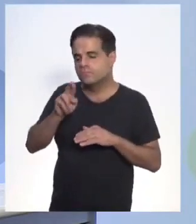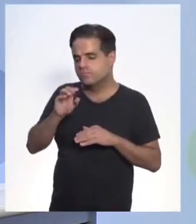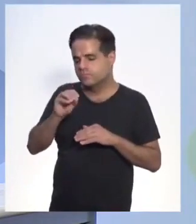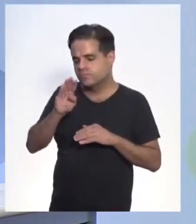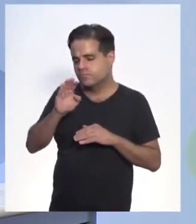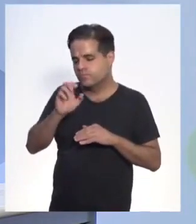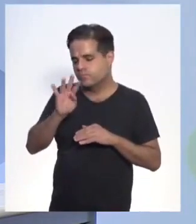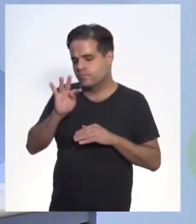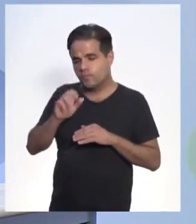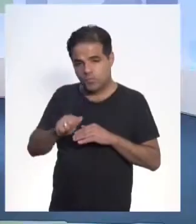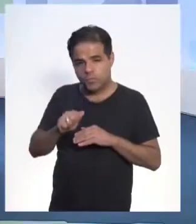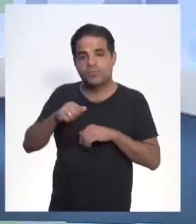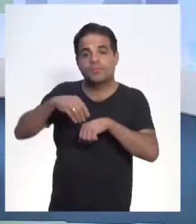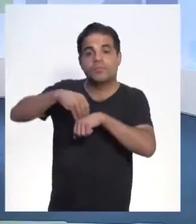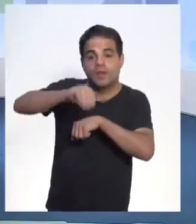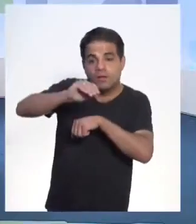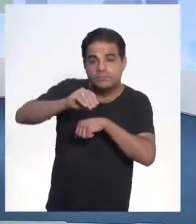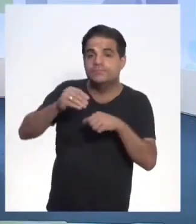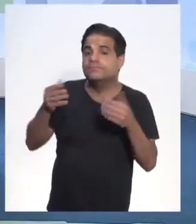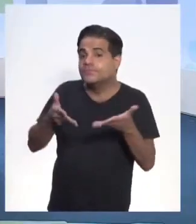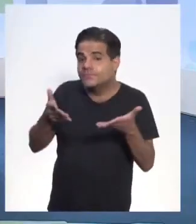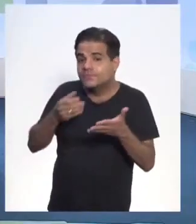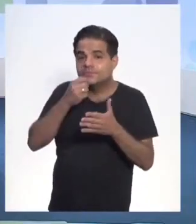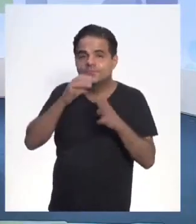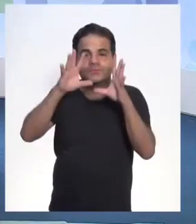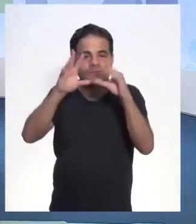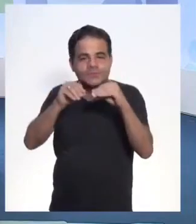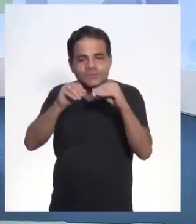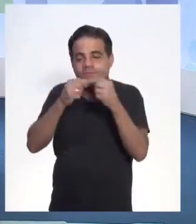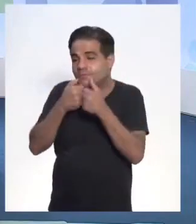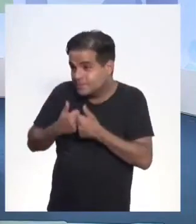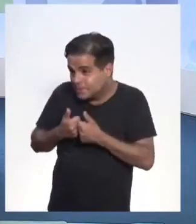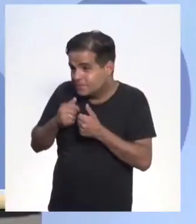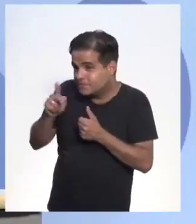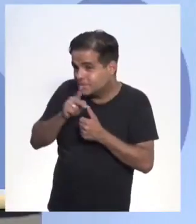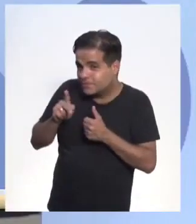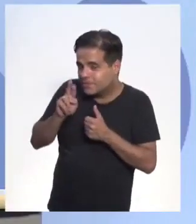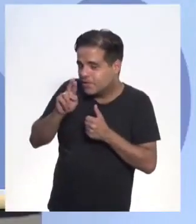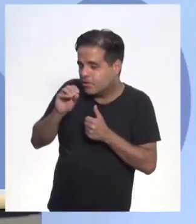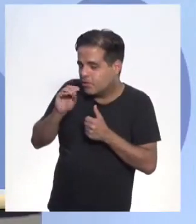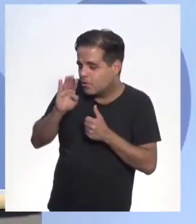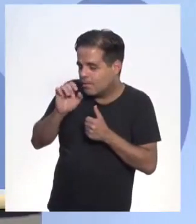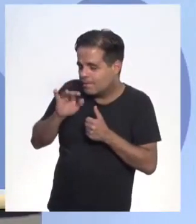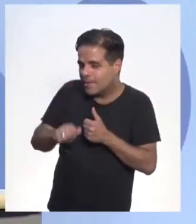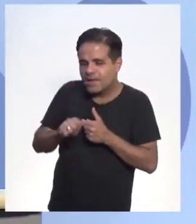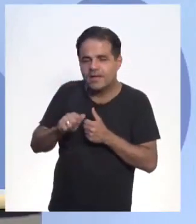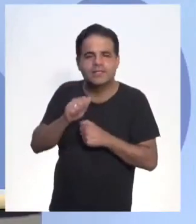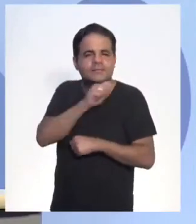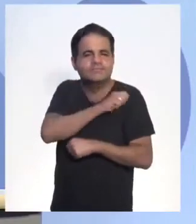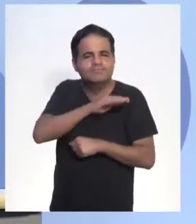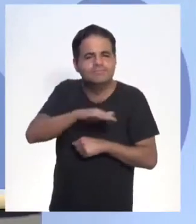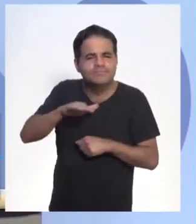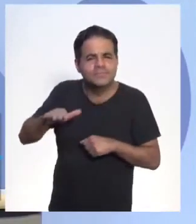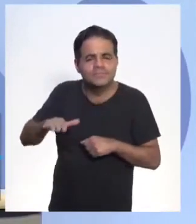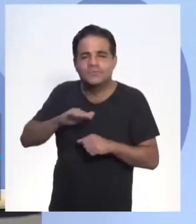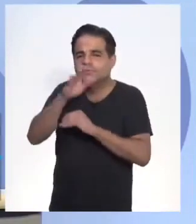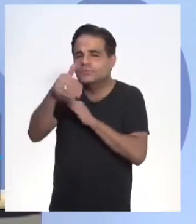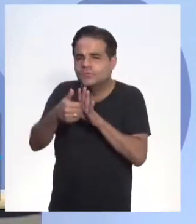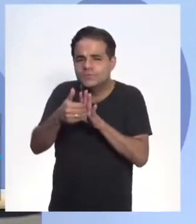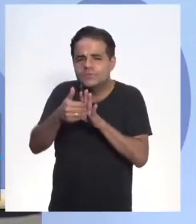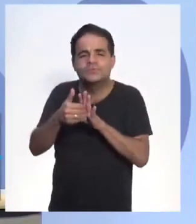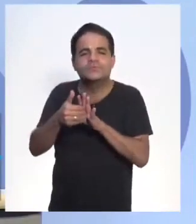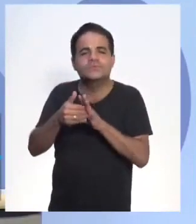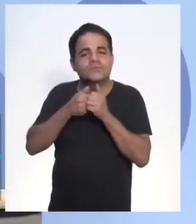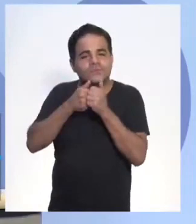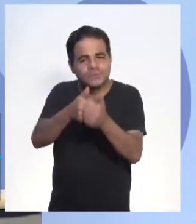para me ajudar hoje. Oi, professora, boa noite, tudo bem? Boa noite, professora Inês. Boa noite, alunos, pais responsáveis e professores